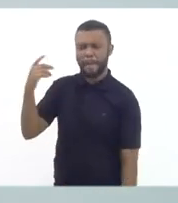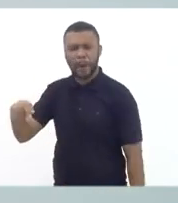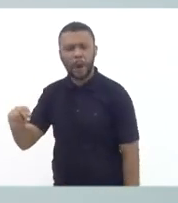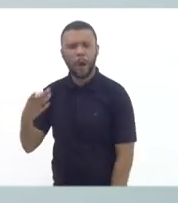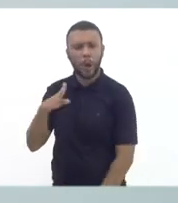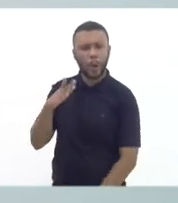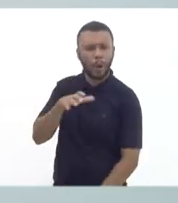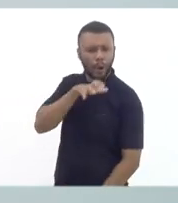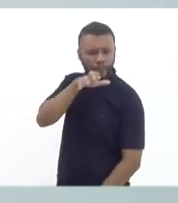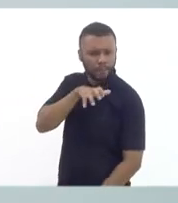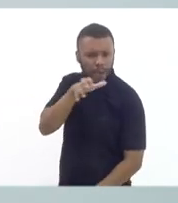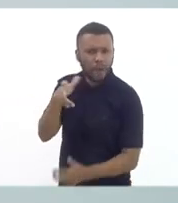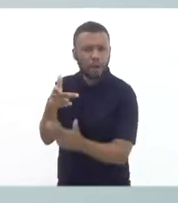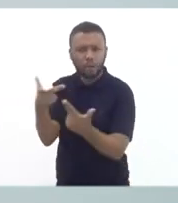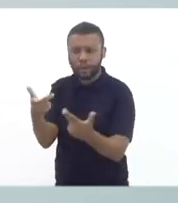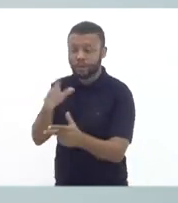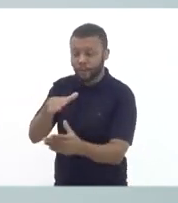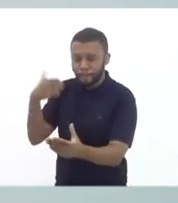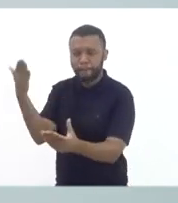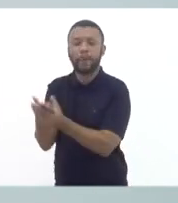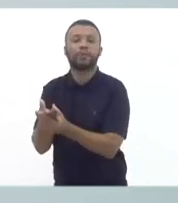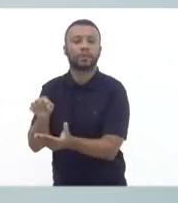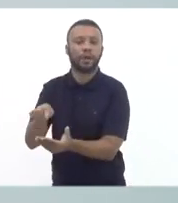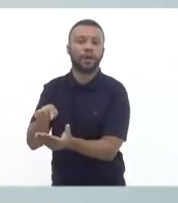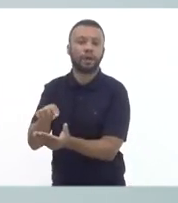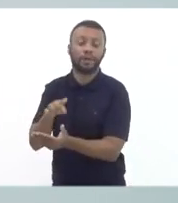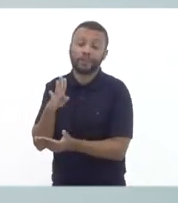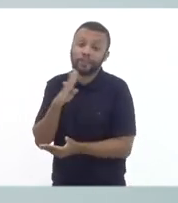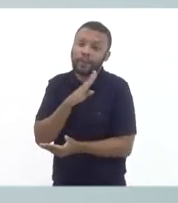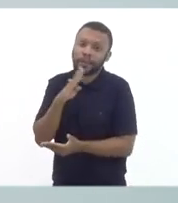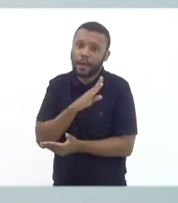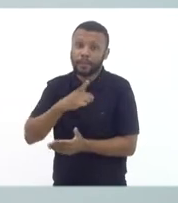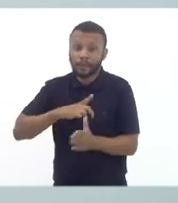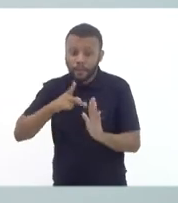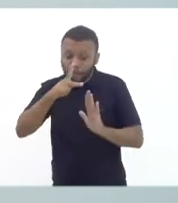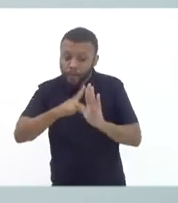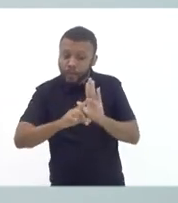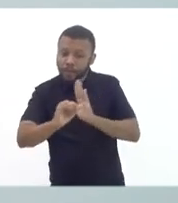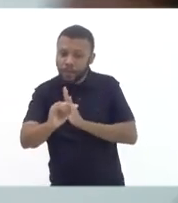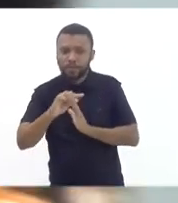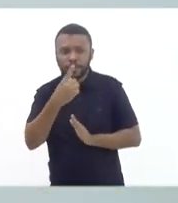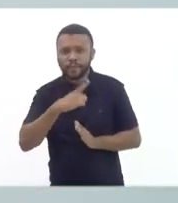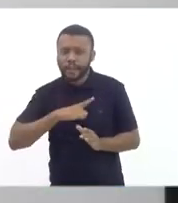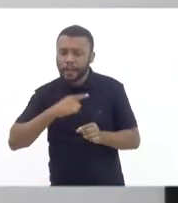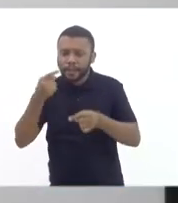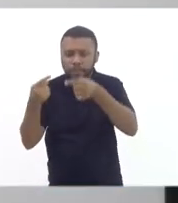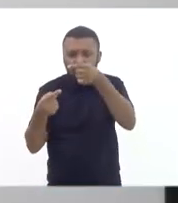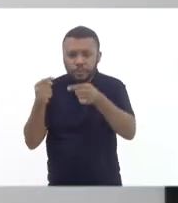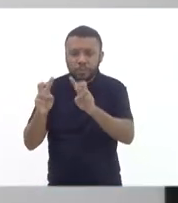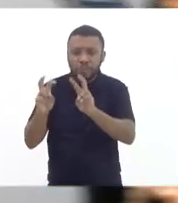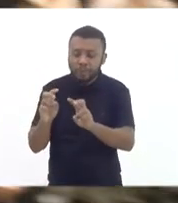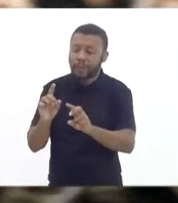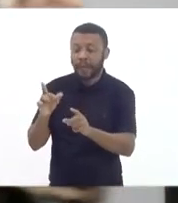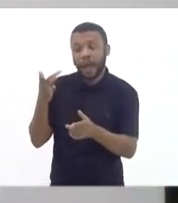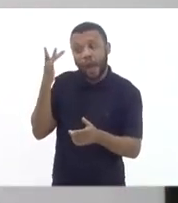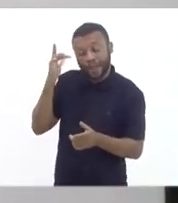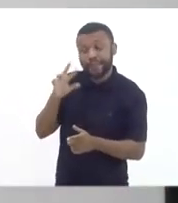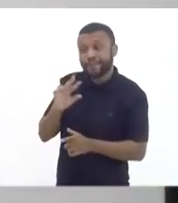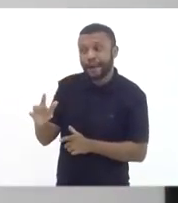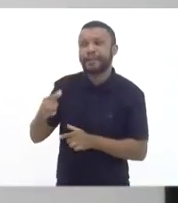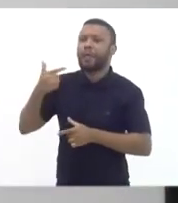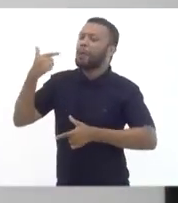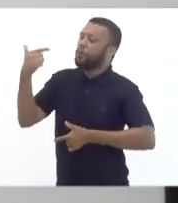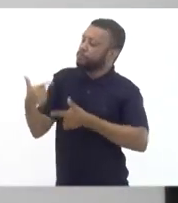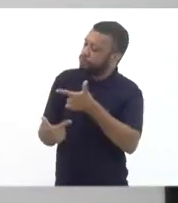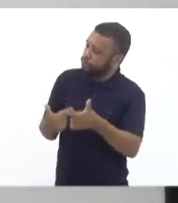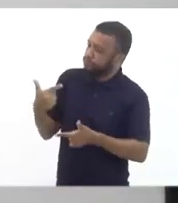importante esse projeto de lei. Se Deus quiser, em pouco tempo, a gente vai estar com ele na pauta. Vocês vão ter muito trabalho, com certeza. E